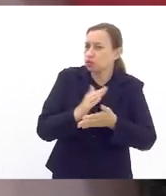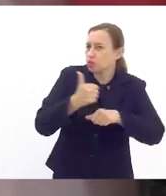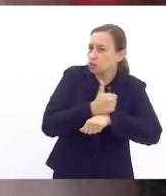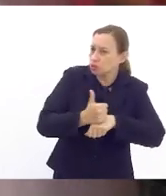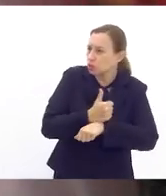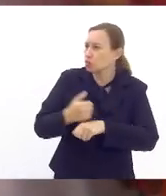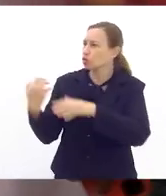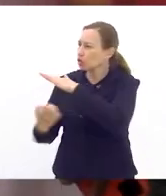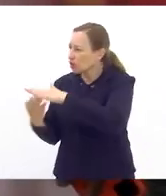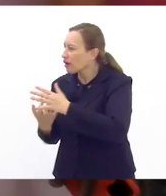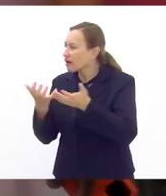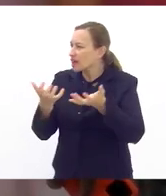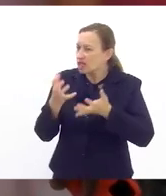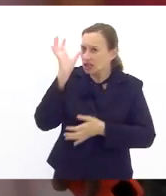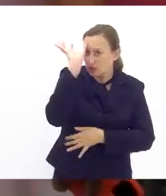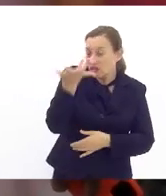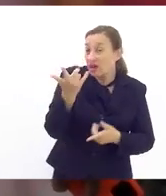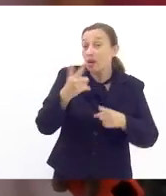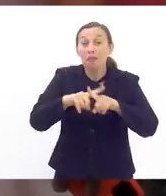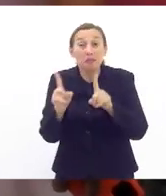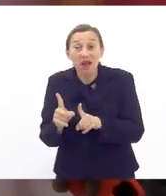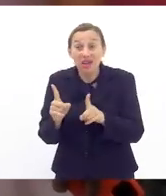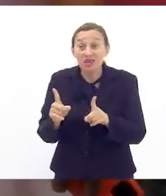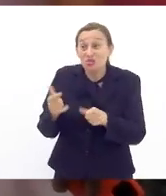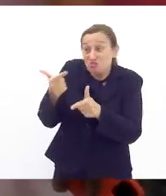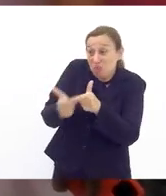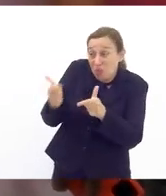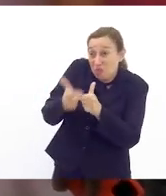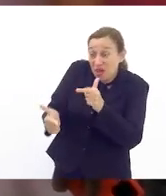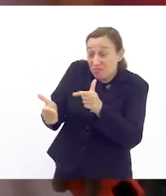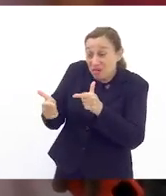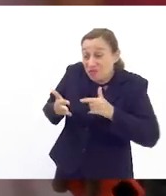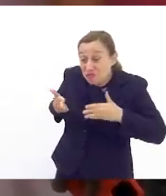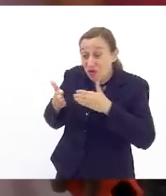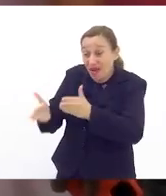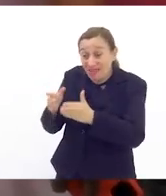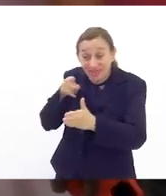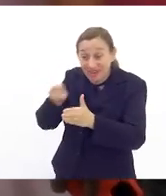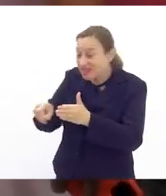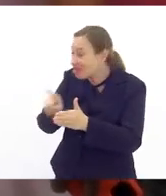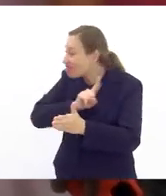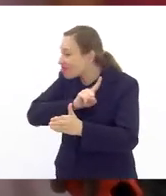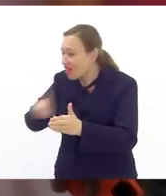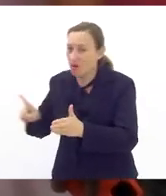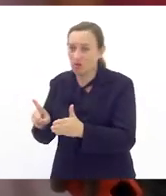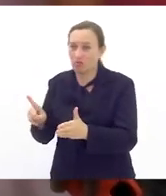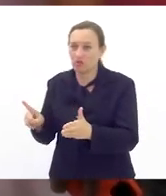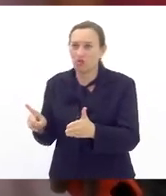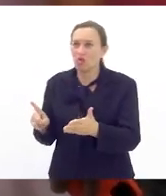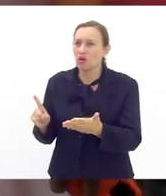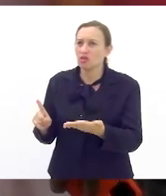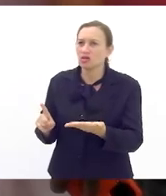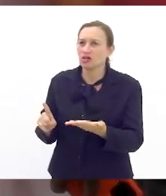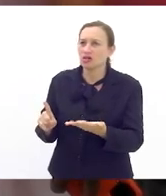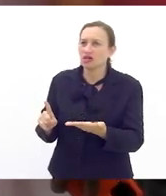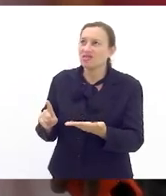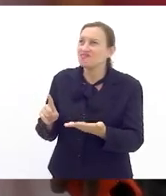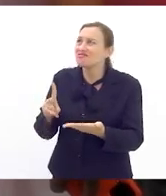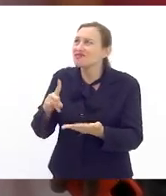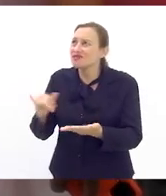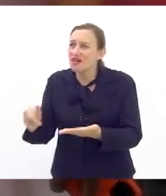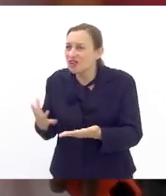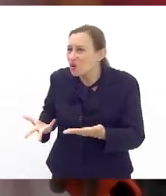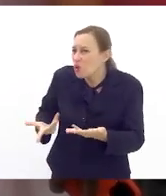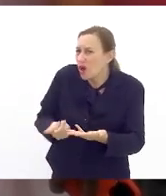tentando resolver mas aquele problema ele pontual não é uma coisa que vai trazer